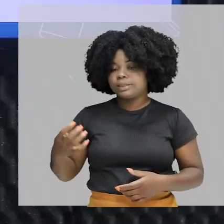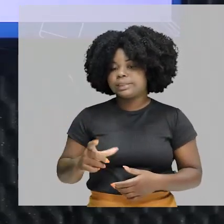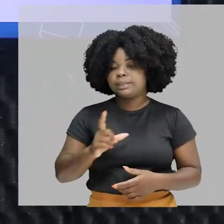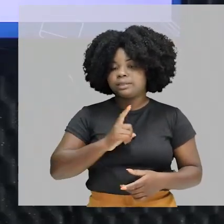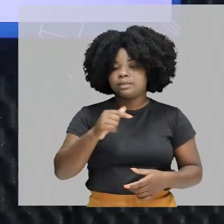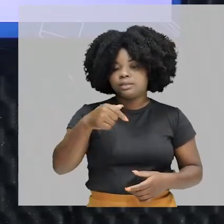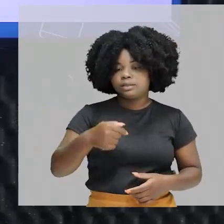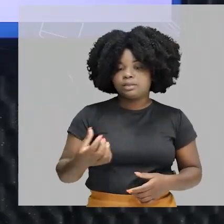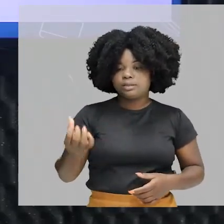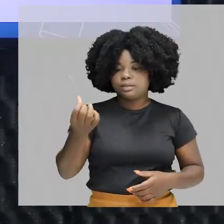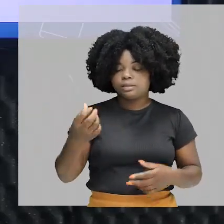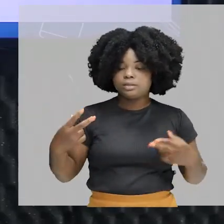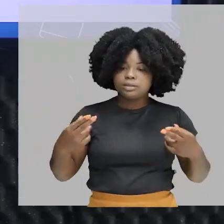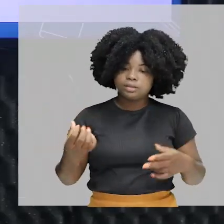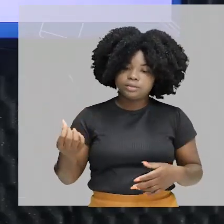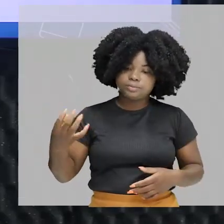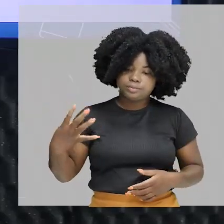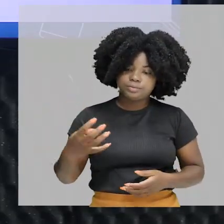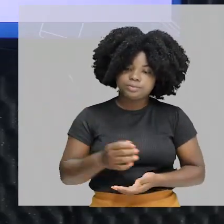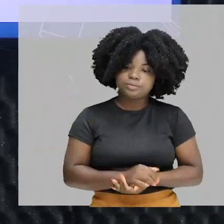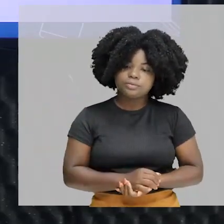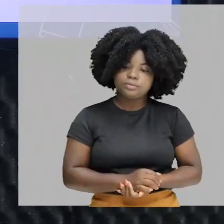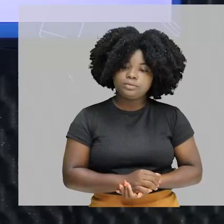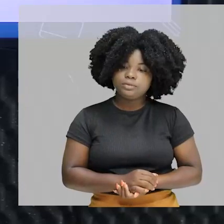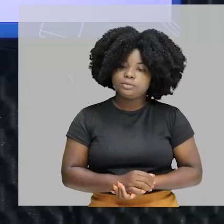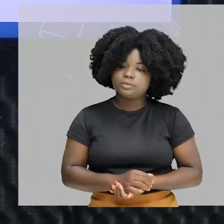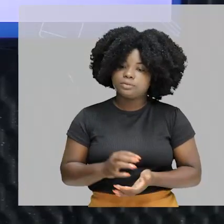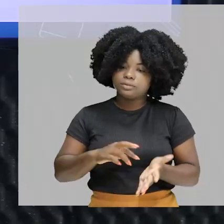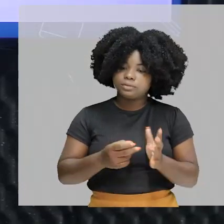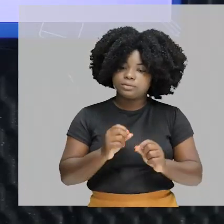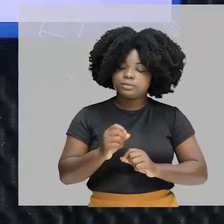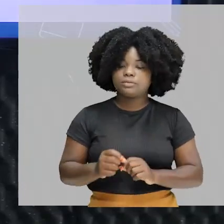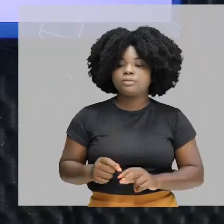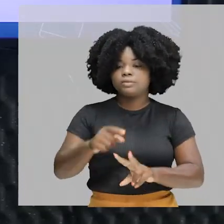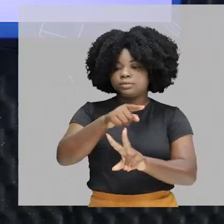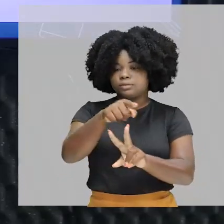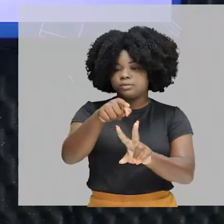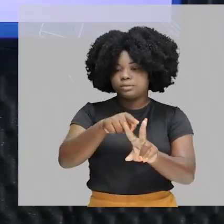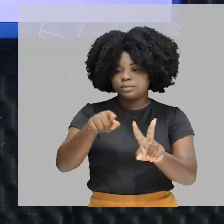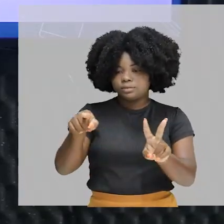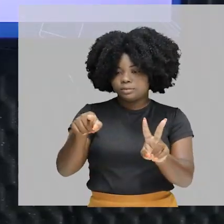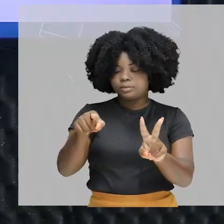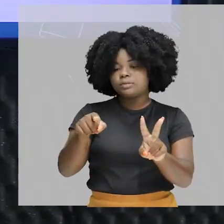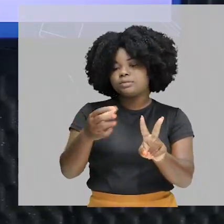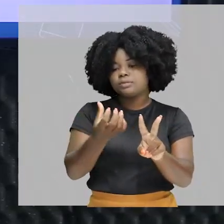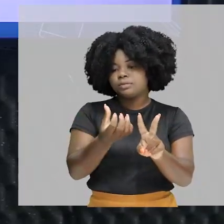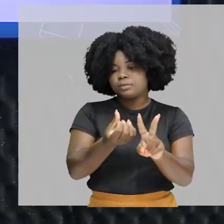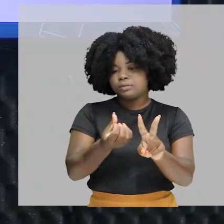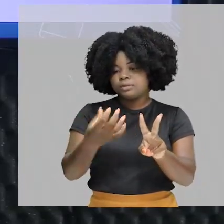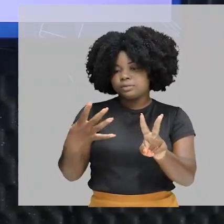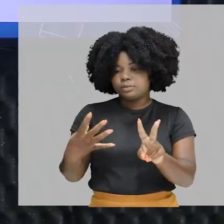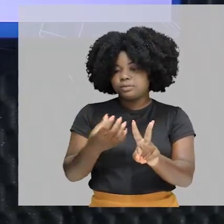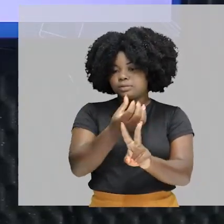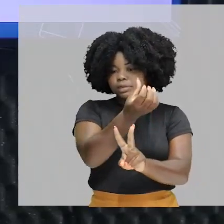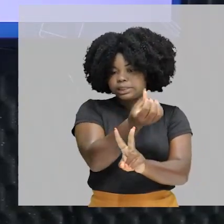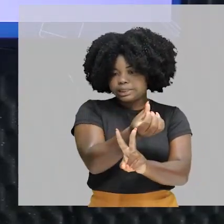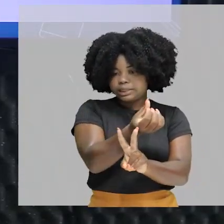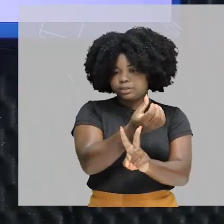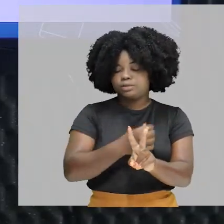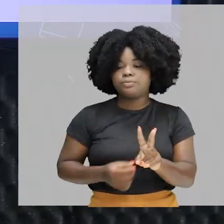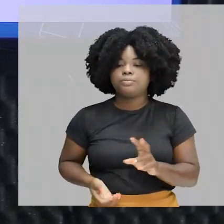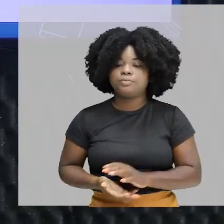Q elevado a sexta igual a 64. Significa dizer que eu vou extrair, né, a raiz sexta do